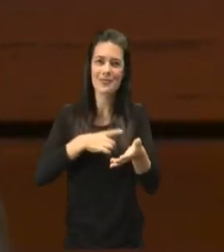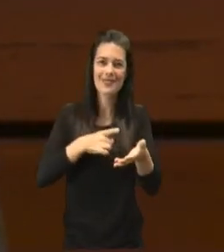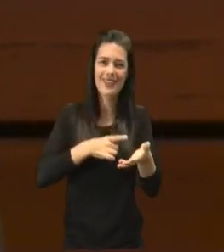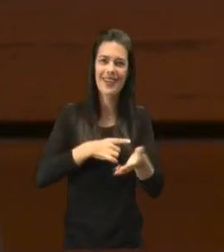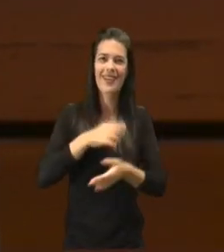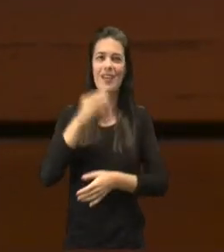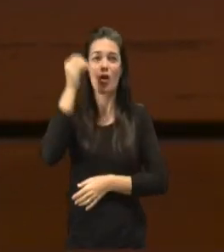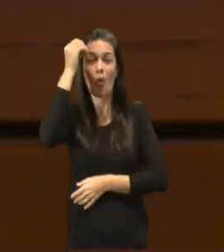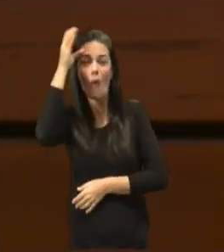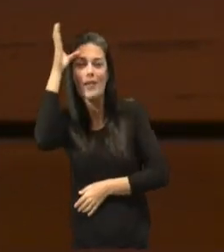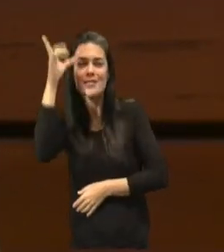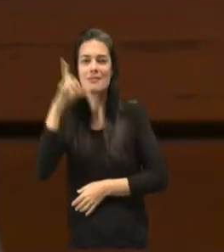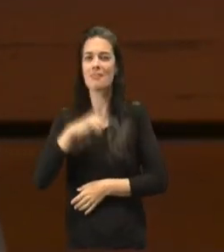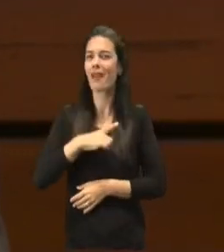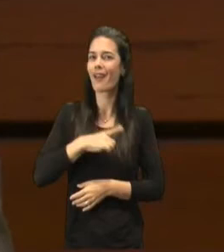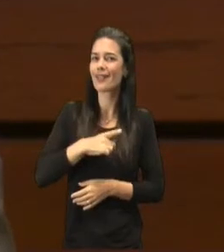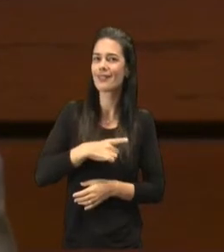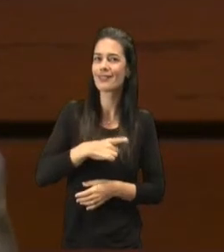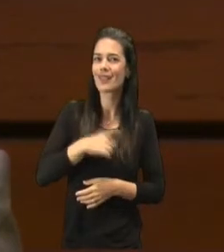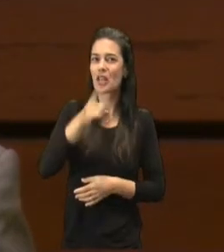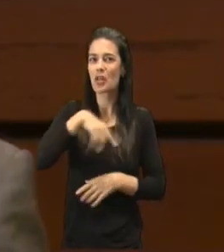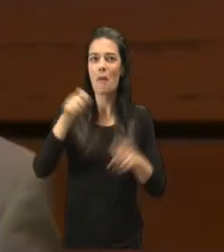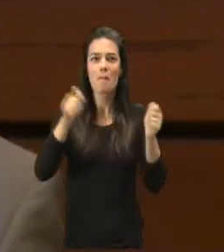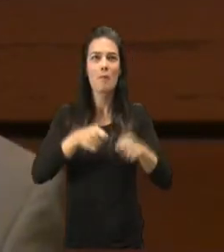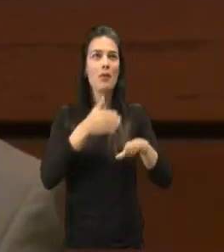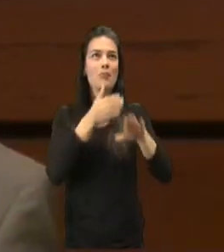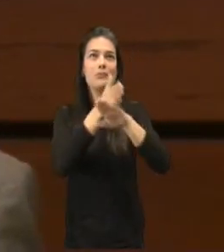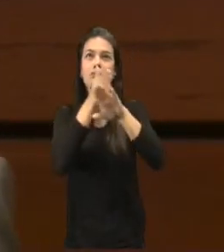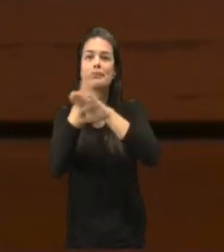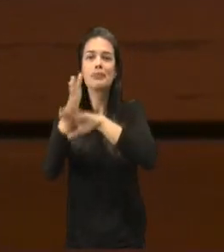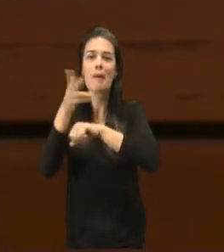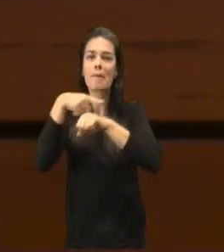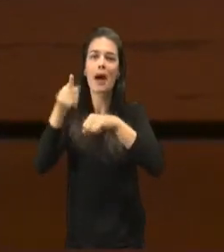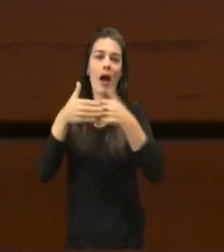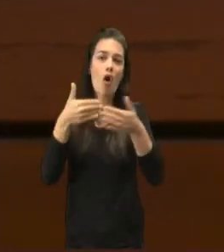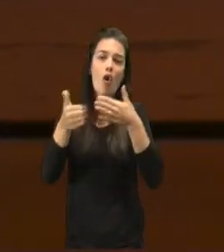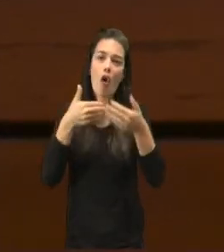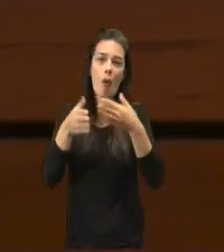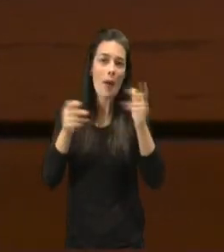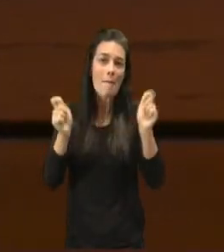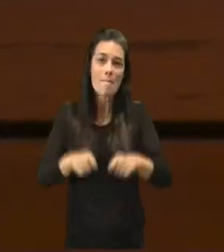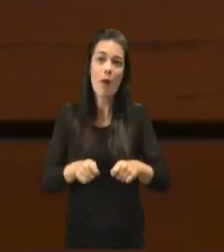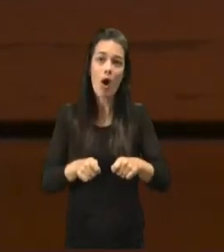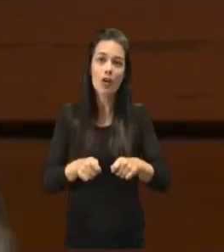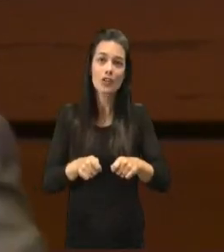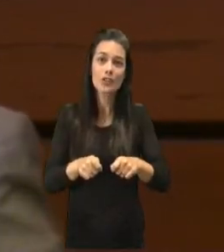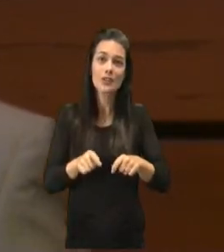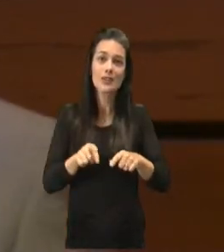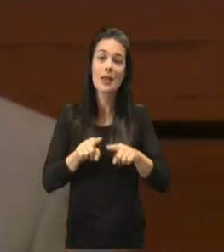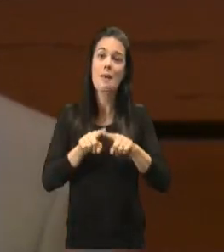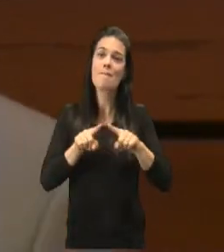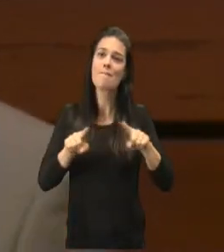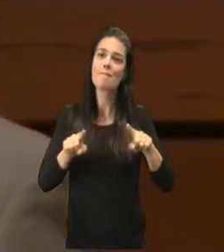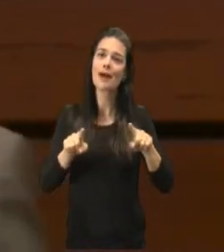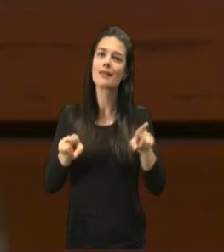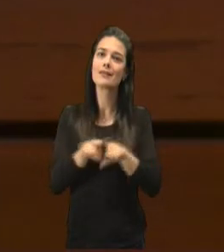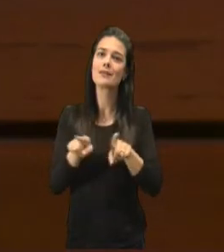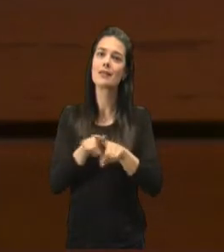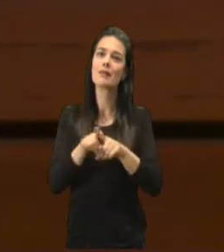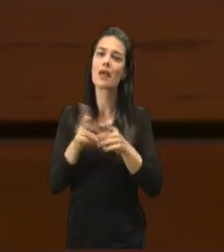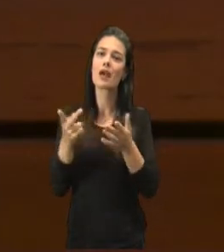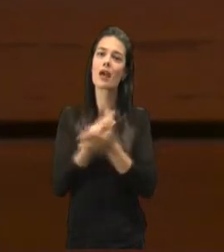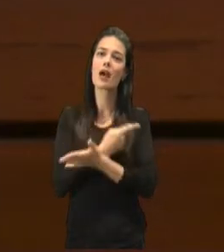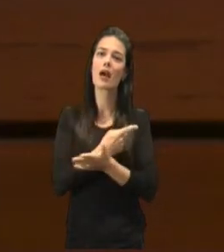entre. Eu poderia aqui citar alguns princípios que deveriam ser observados, não permitindo o mal na casa: o princípio